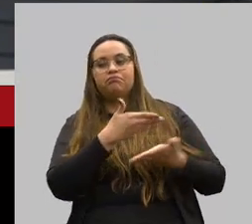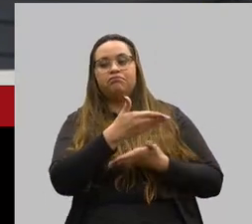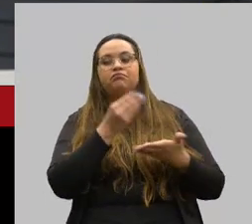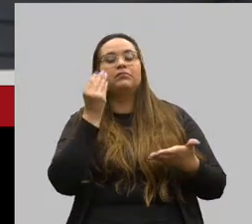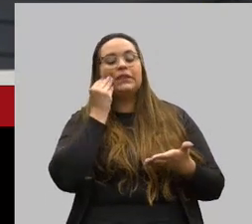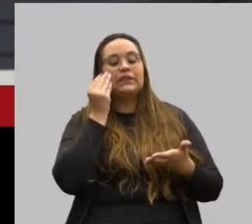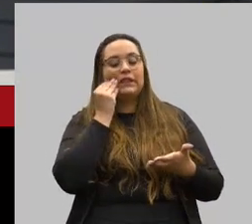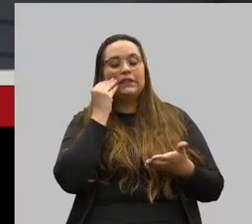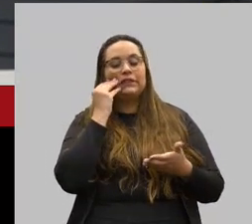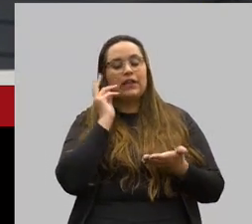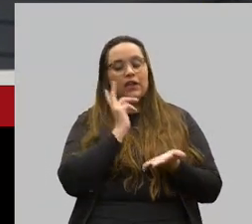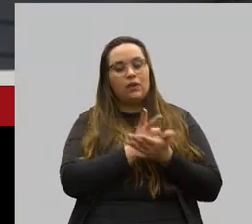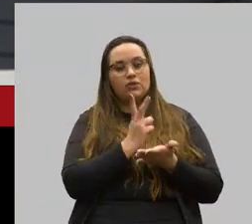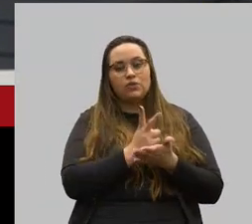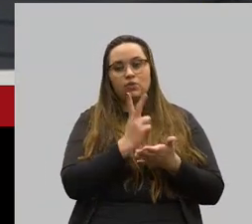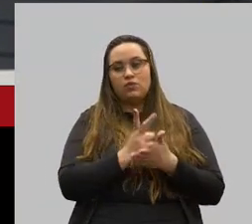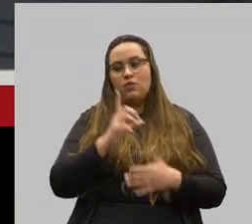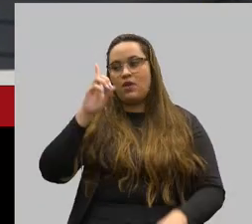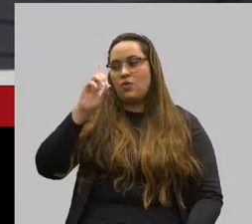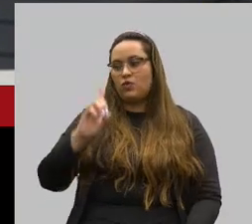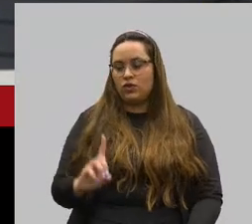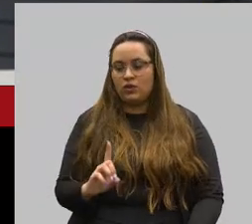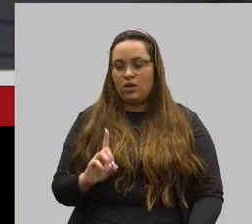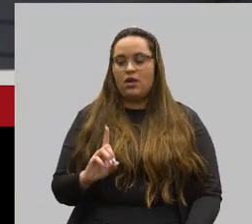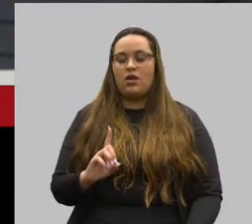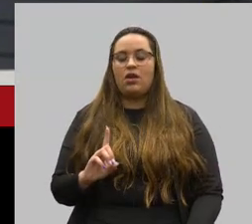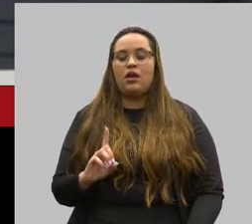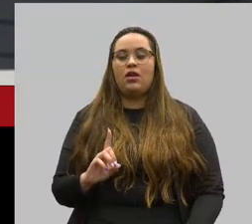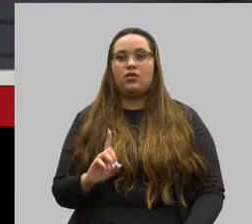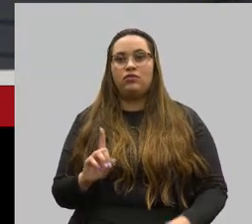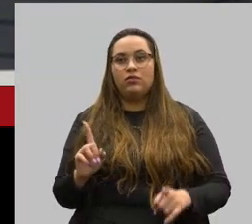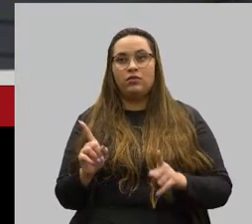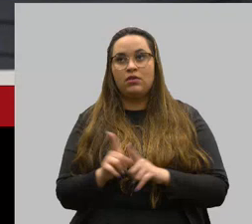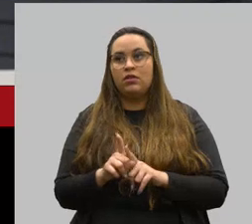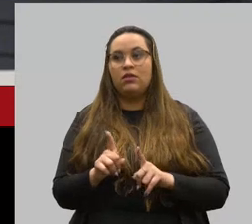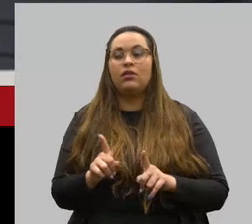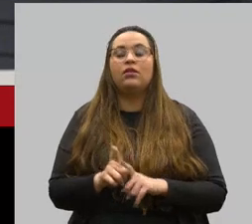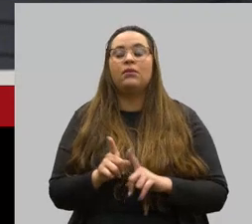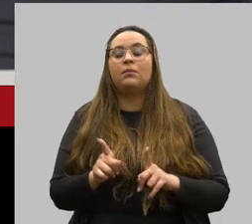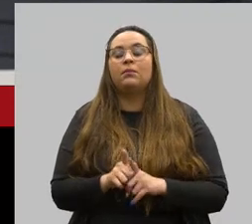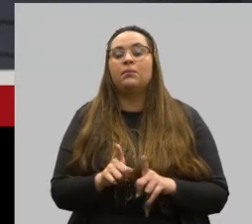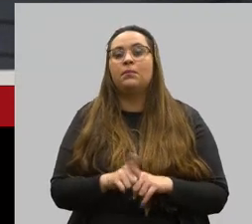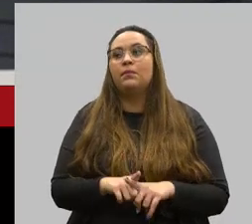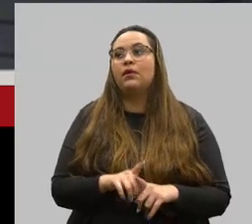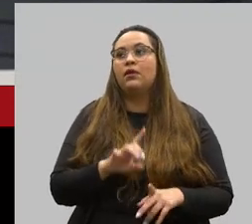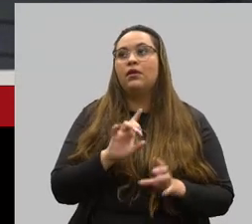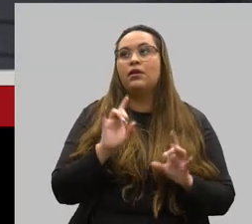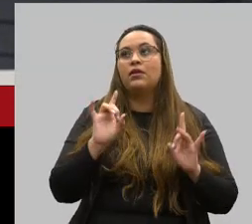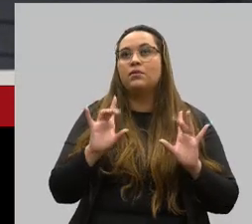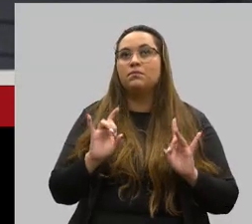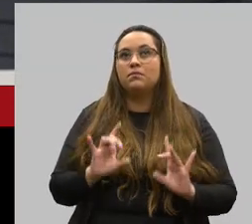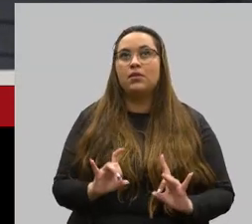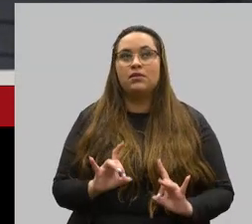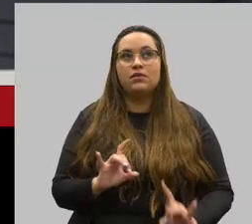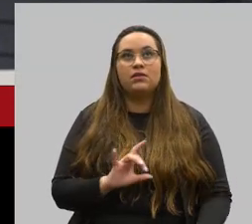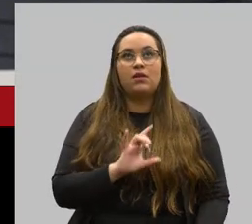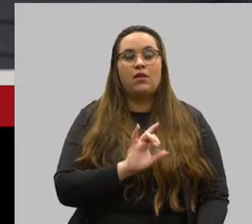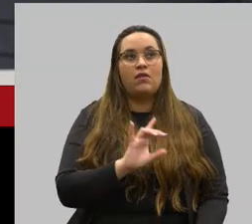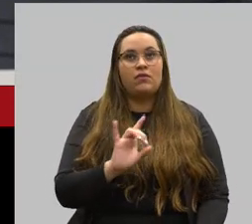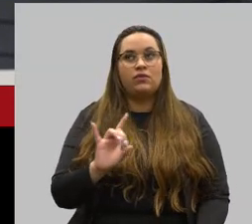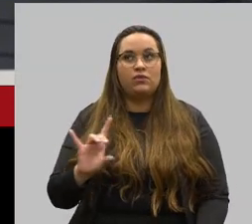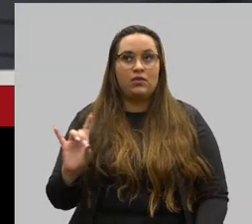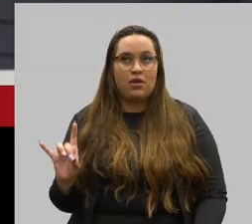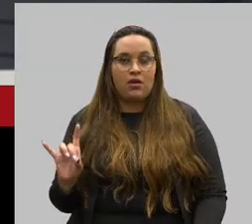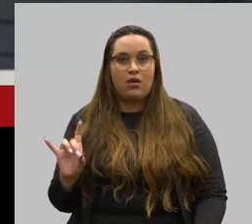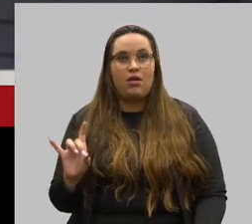policiais civis né e exemplo disso inclusive as tratativas né eh especificamente na pergunta do deputado Sargento